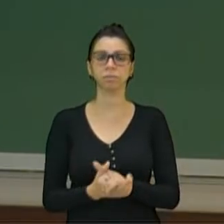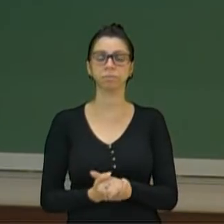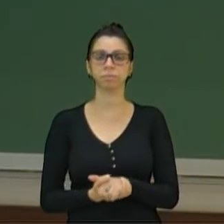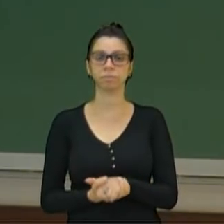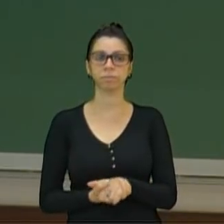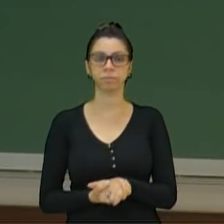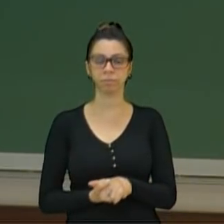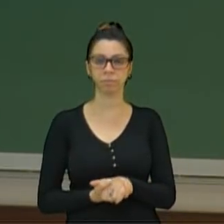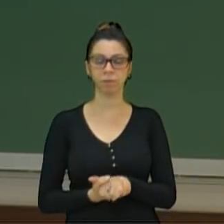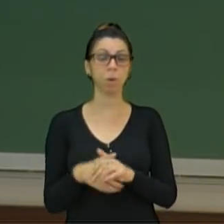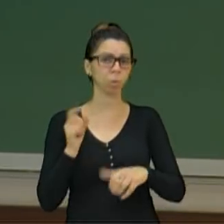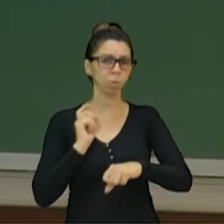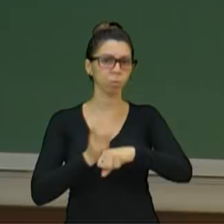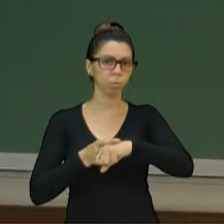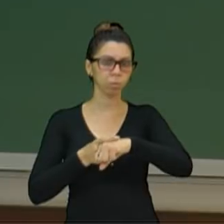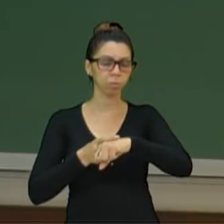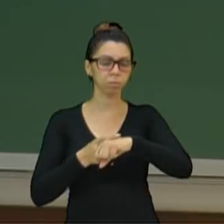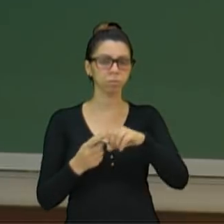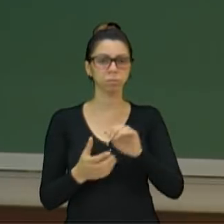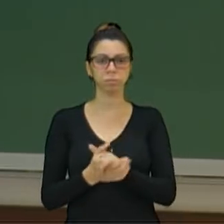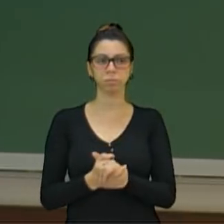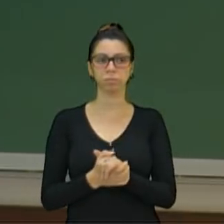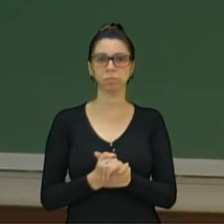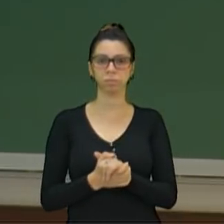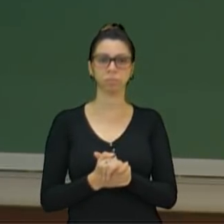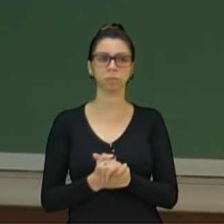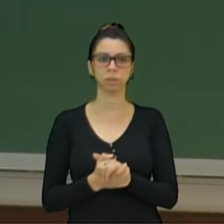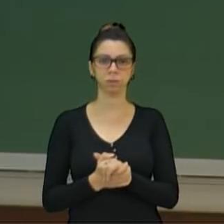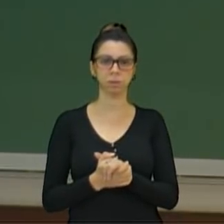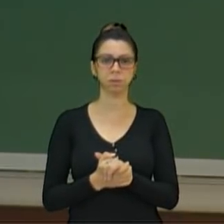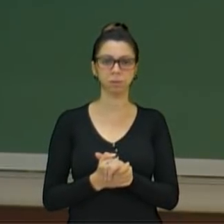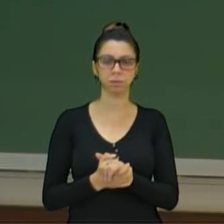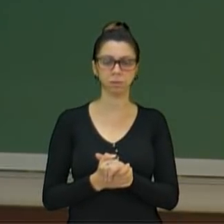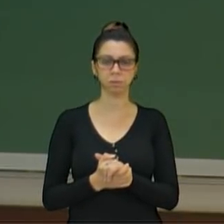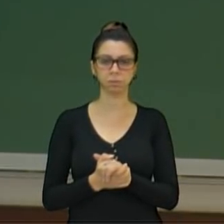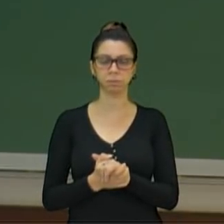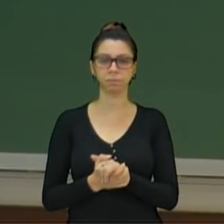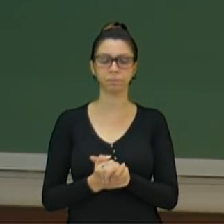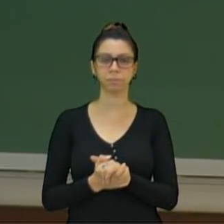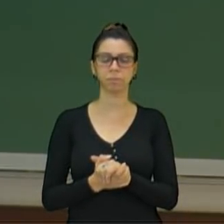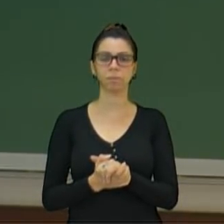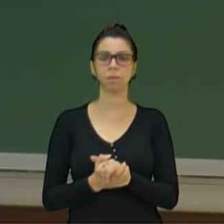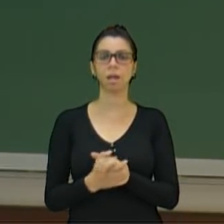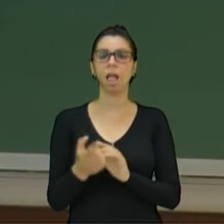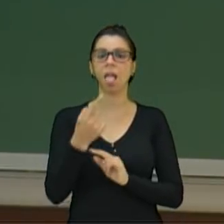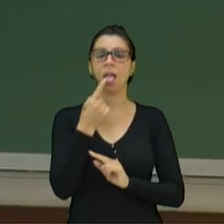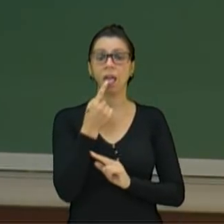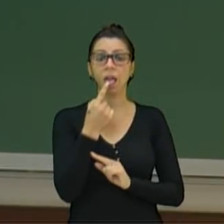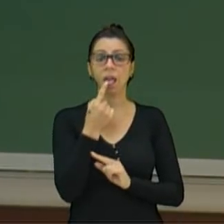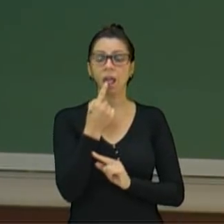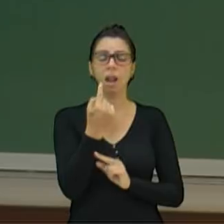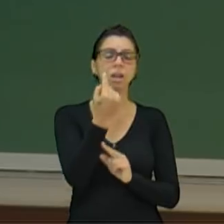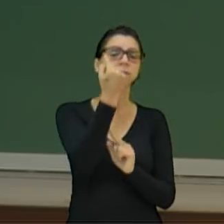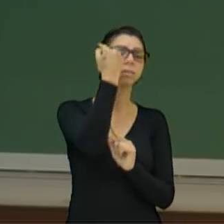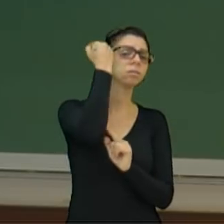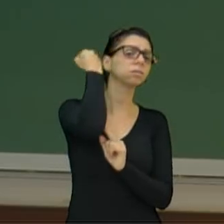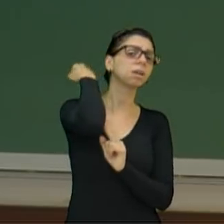duro. Pega a sua língua e coloca lá no teto da sua boca, só que lá